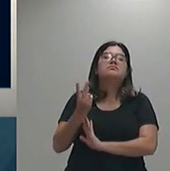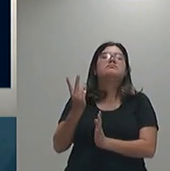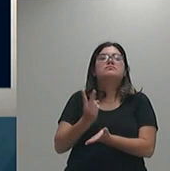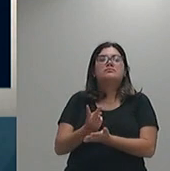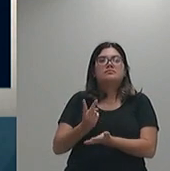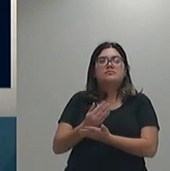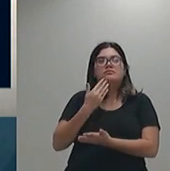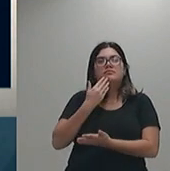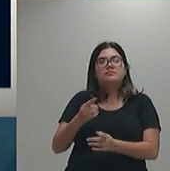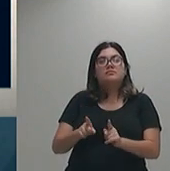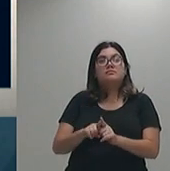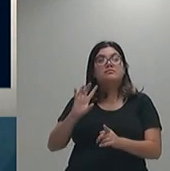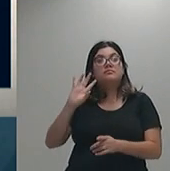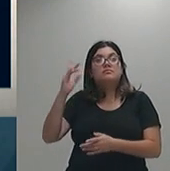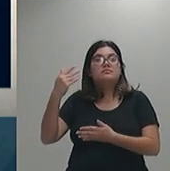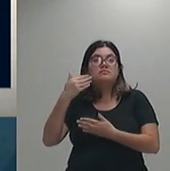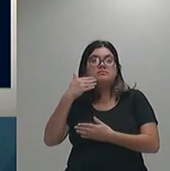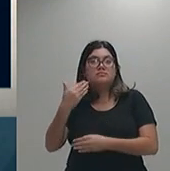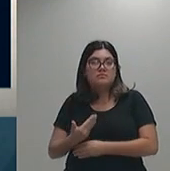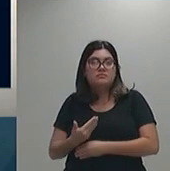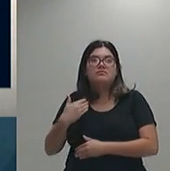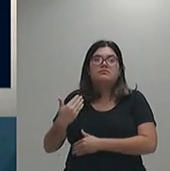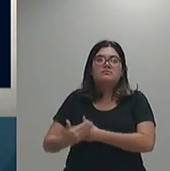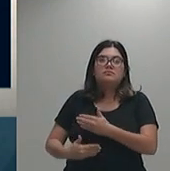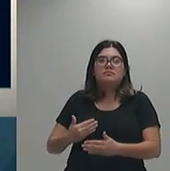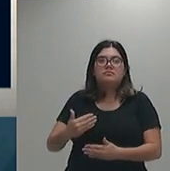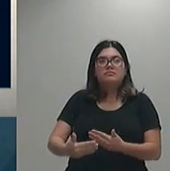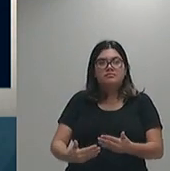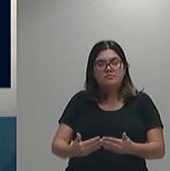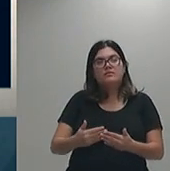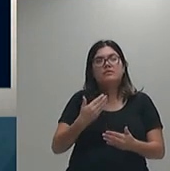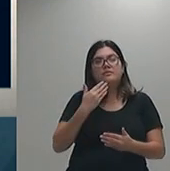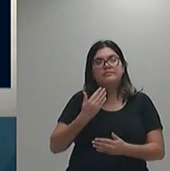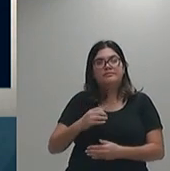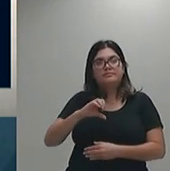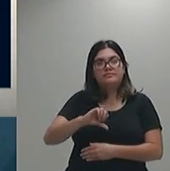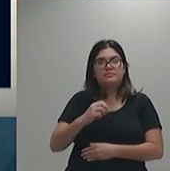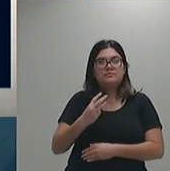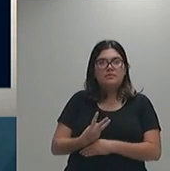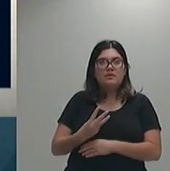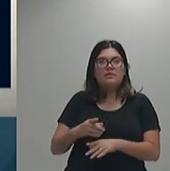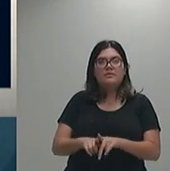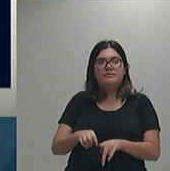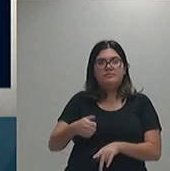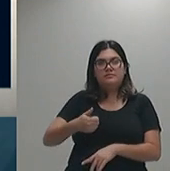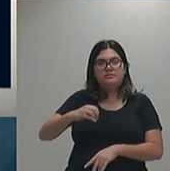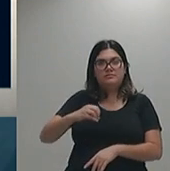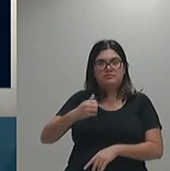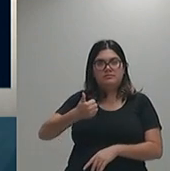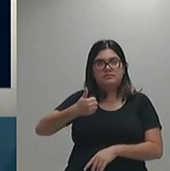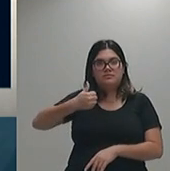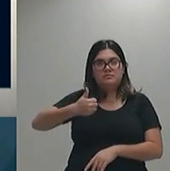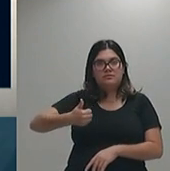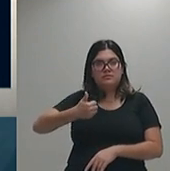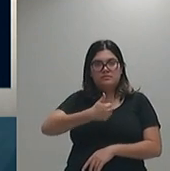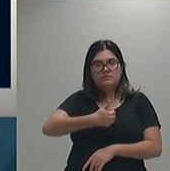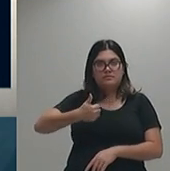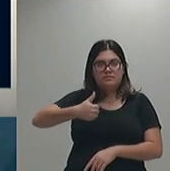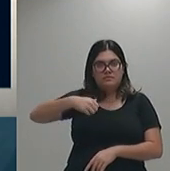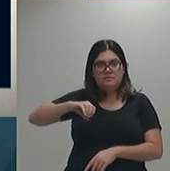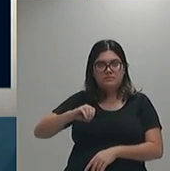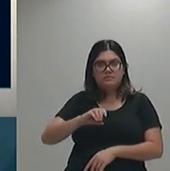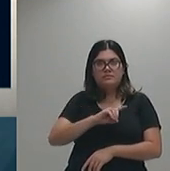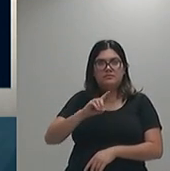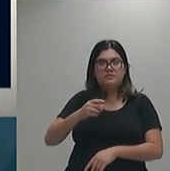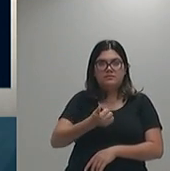o tribunal arbitral dos procedimentos arbitrais 93 e 110 e em 16